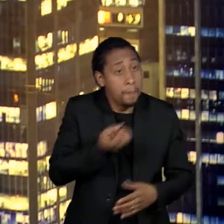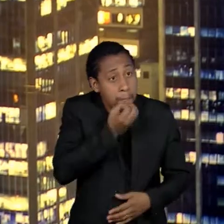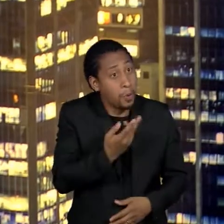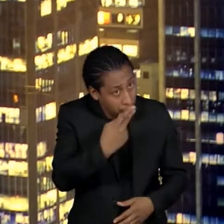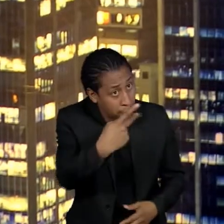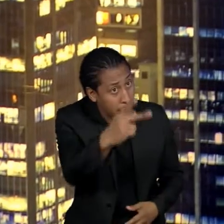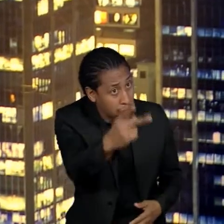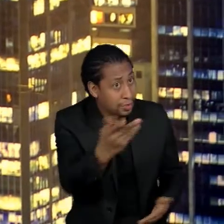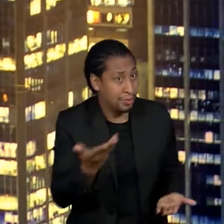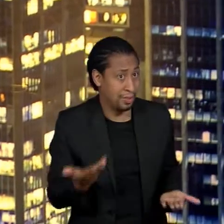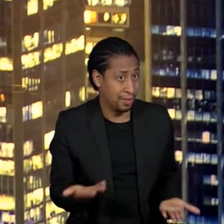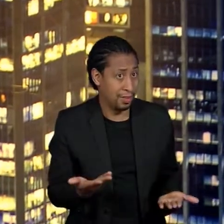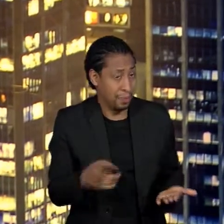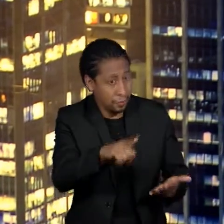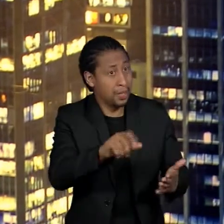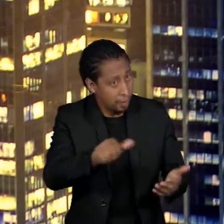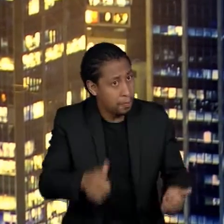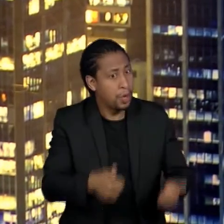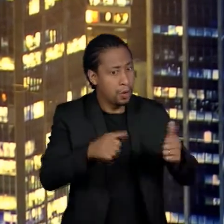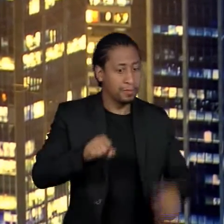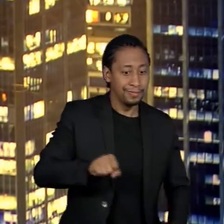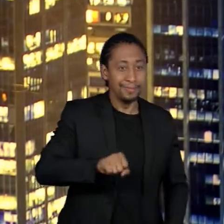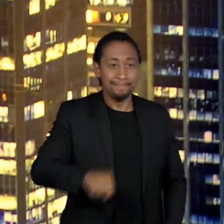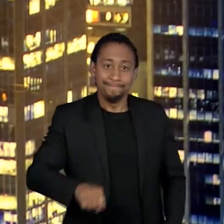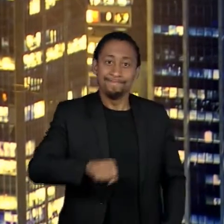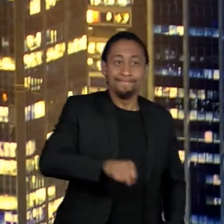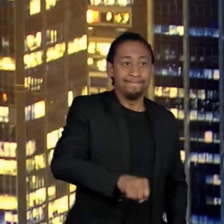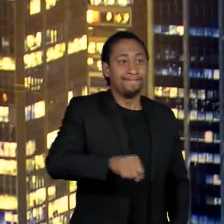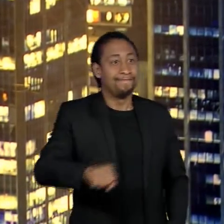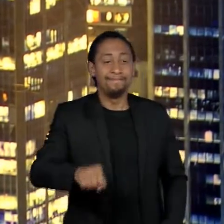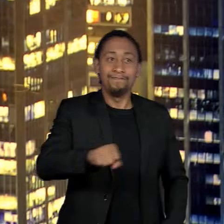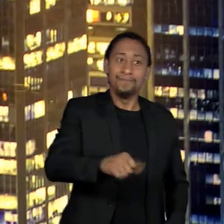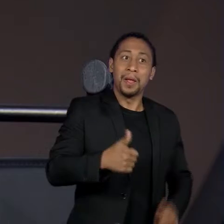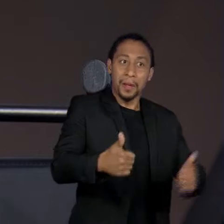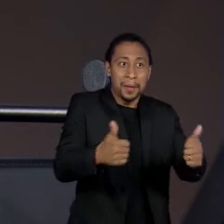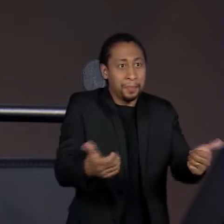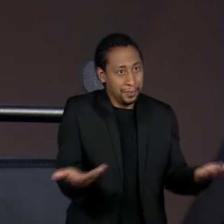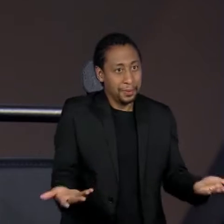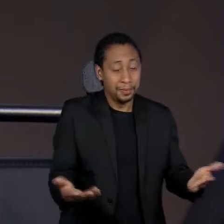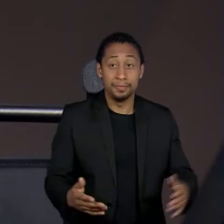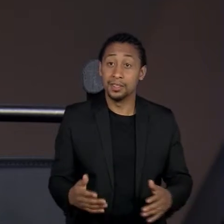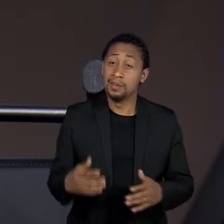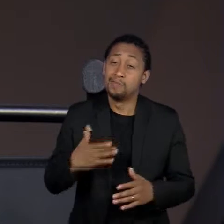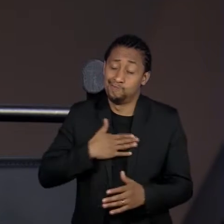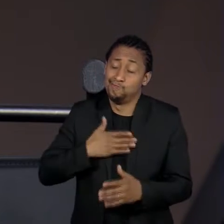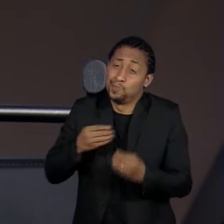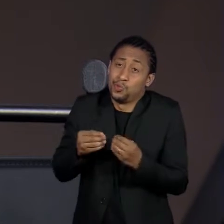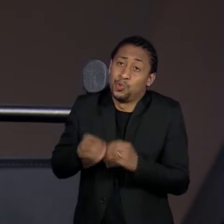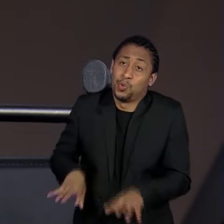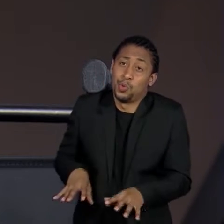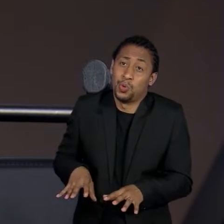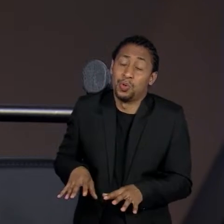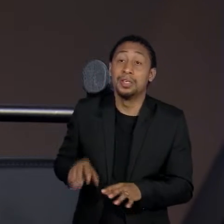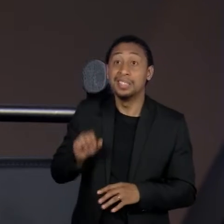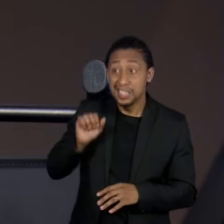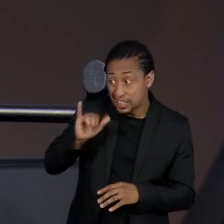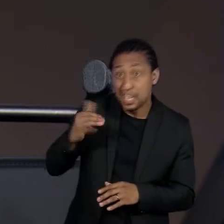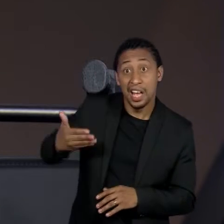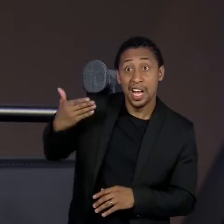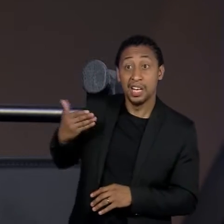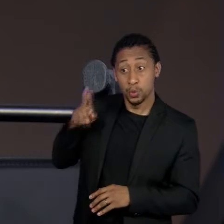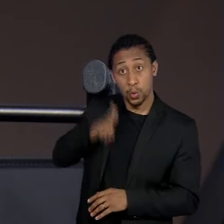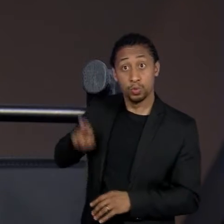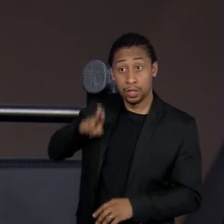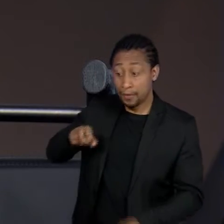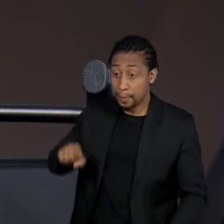a Marina colocou, mudar o comportamento, abrir os horizontes, te fazer bem, não é? E acabou me prejudicando, porque se eu usasse a bengala, hoje eu estaria bem